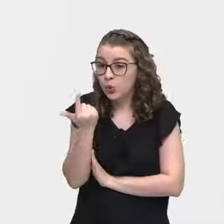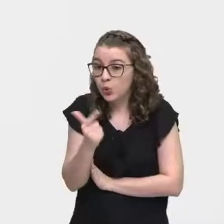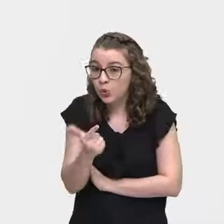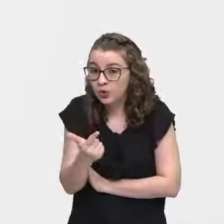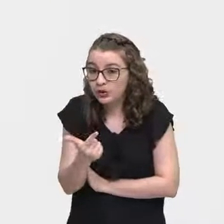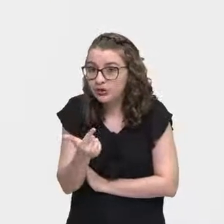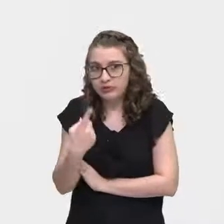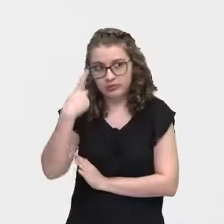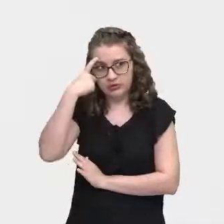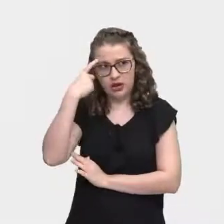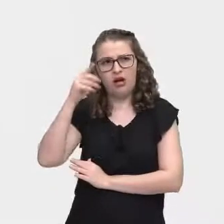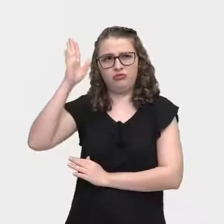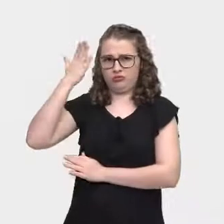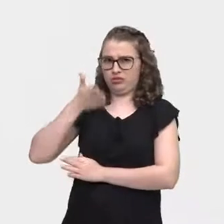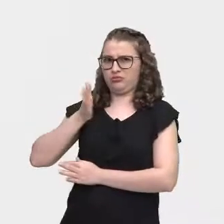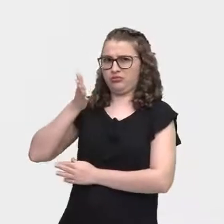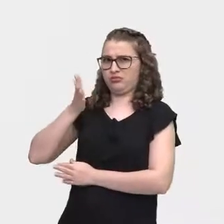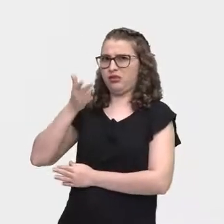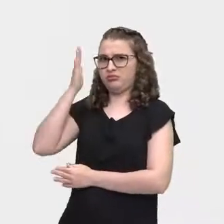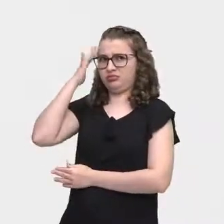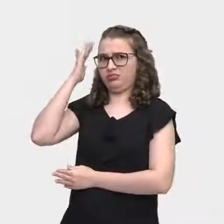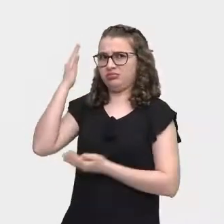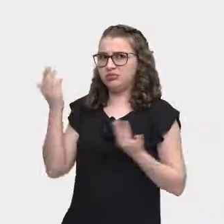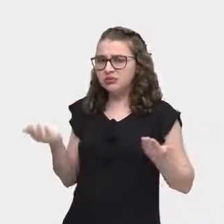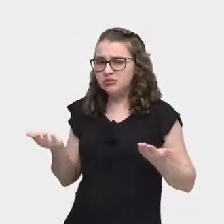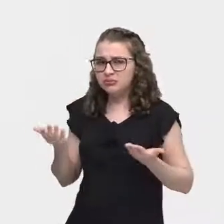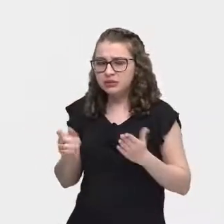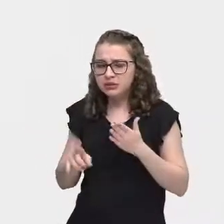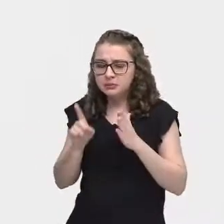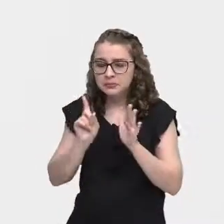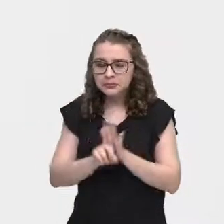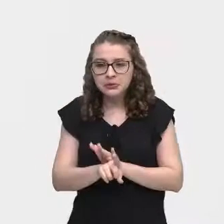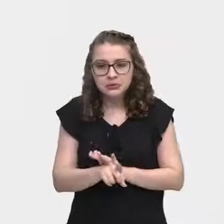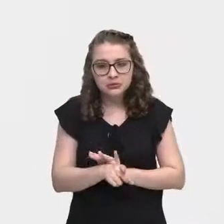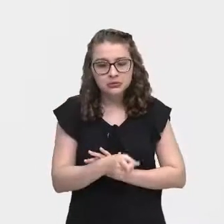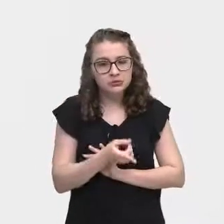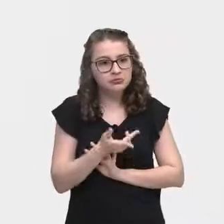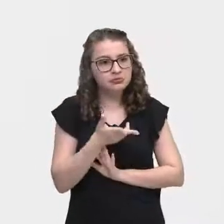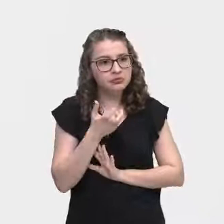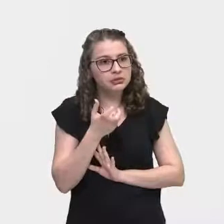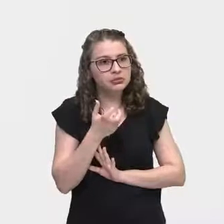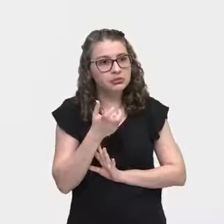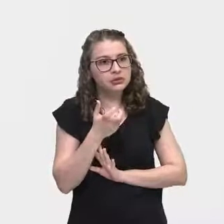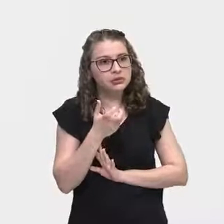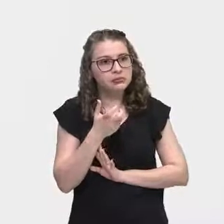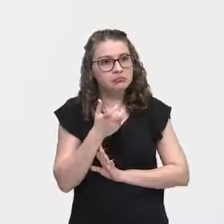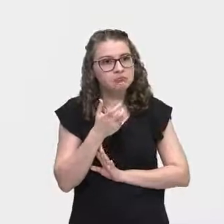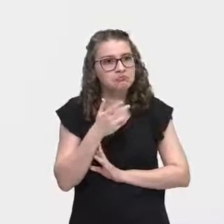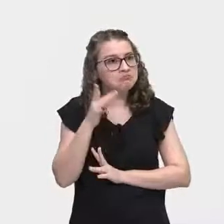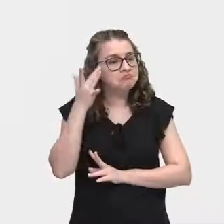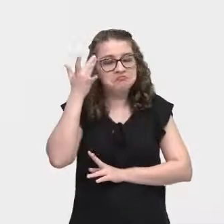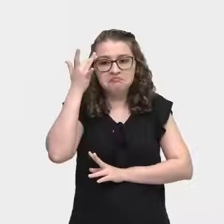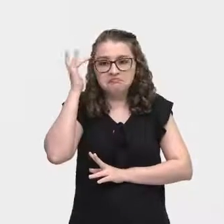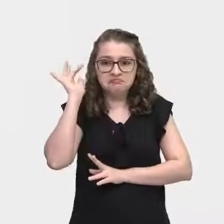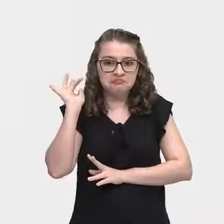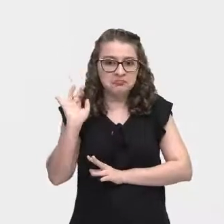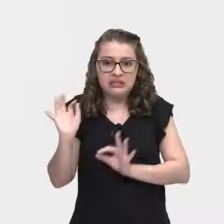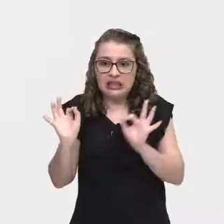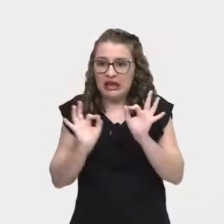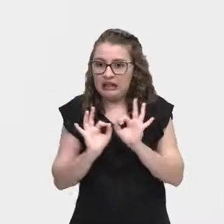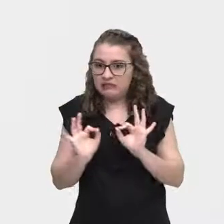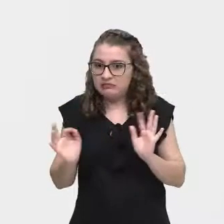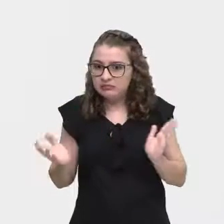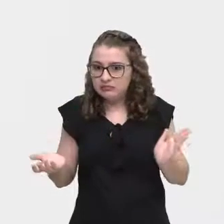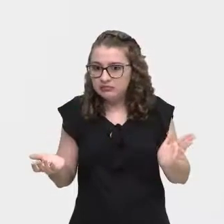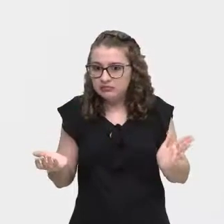penso que eu sei. Mas quando eu pergunto o que que é o tempo, eu percebo que eu não sei. Então muitas vezes a gente